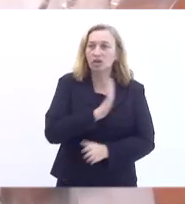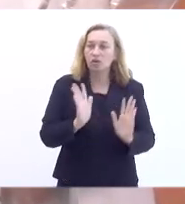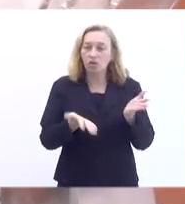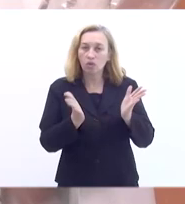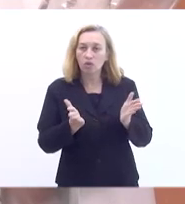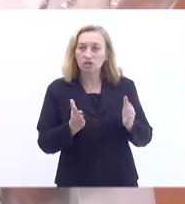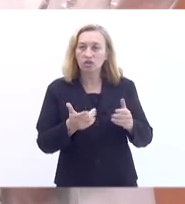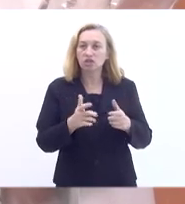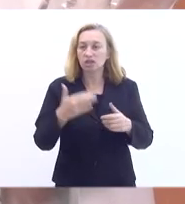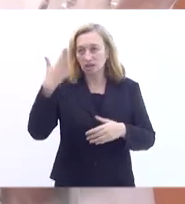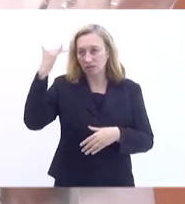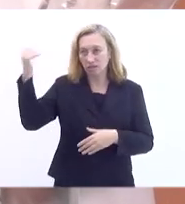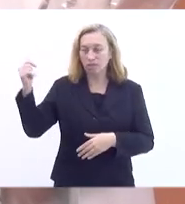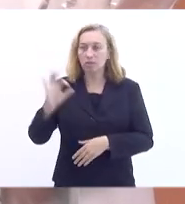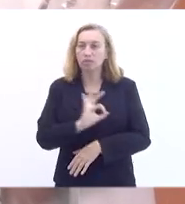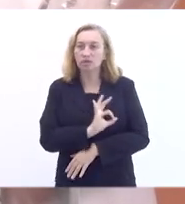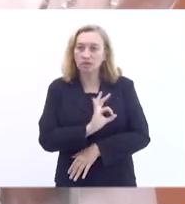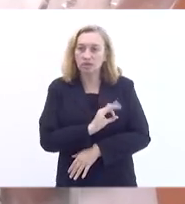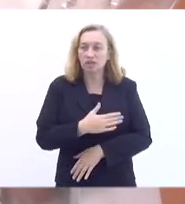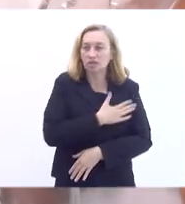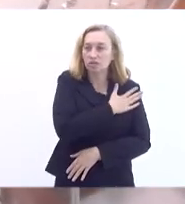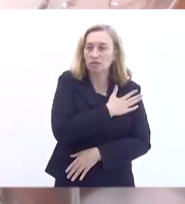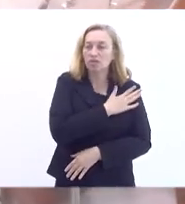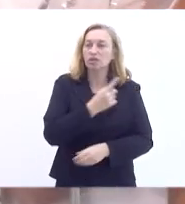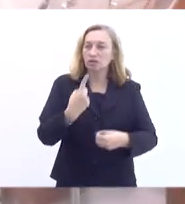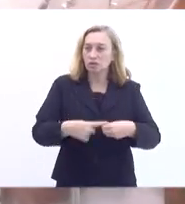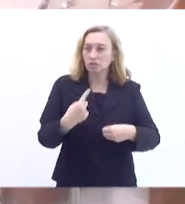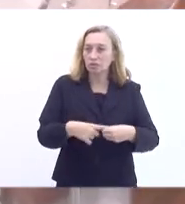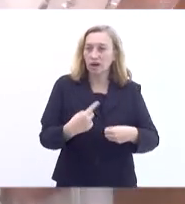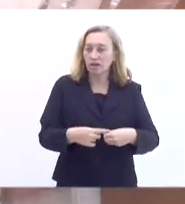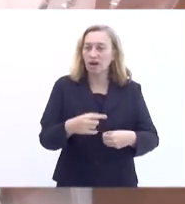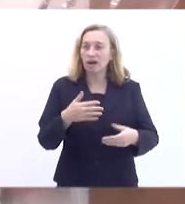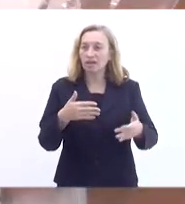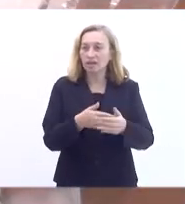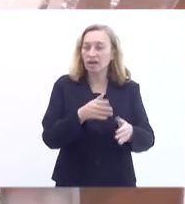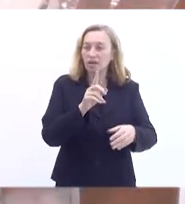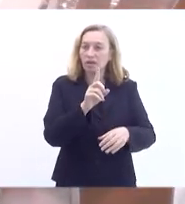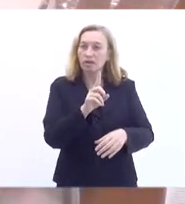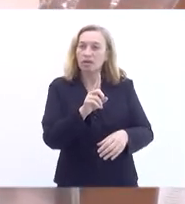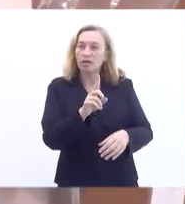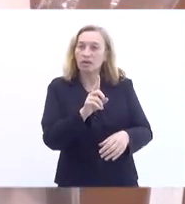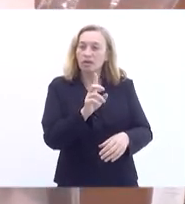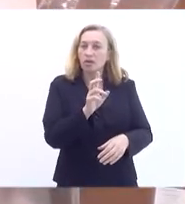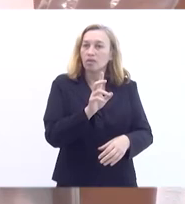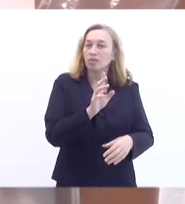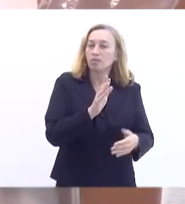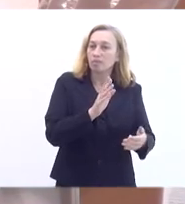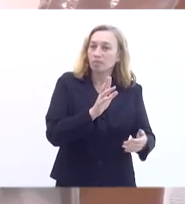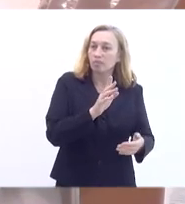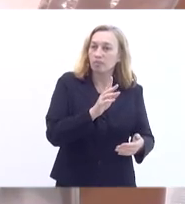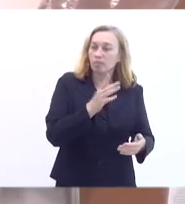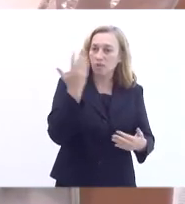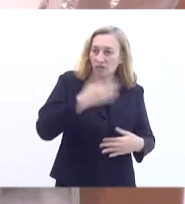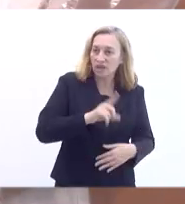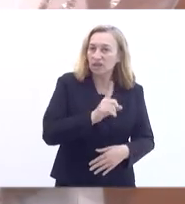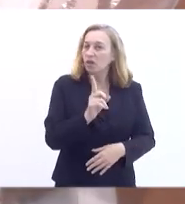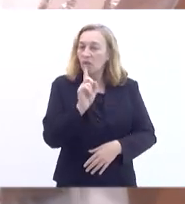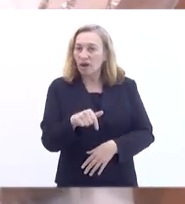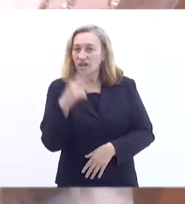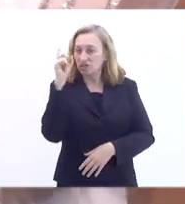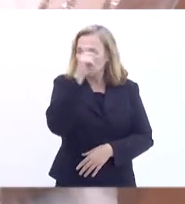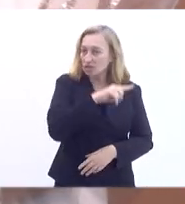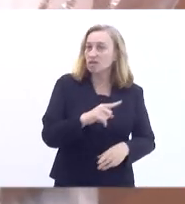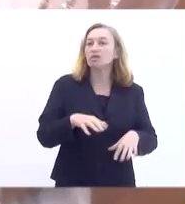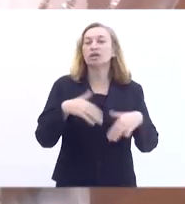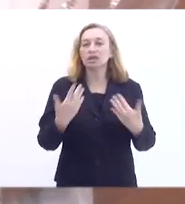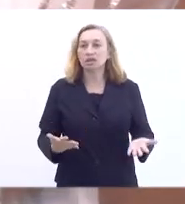forma de policial no bairro corre até um certo risco porque até provar que não é é difícil pra caramba não dá para conversar com todo mundo então nós